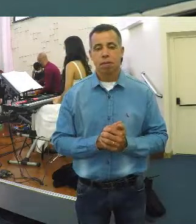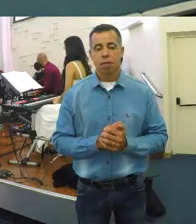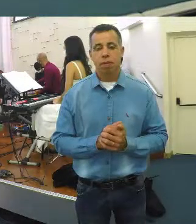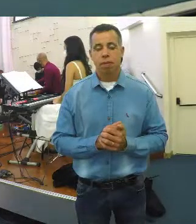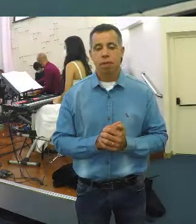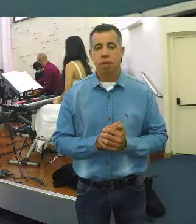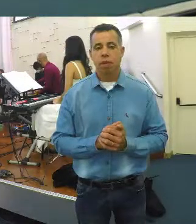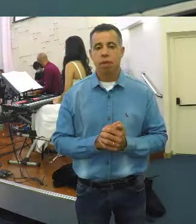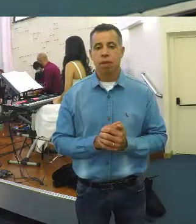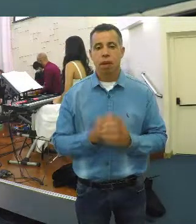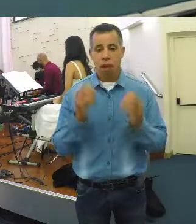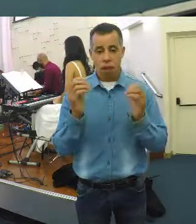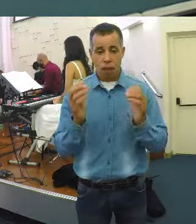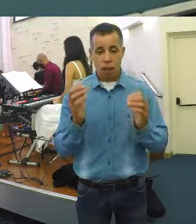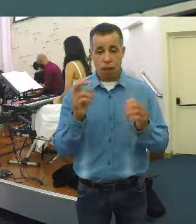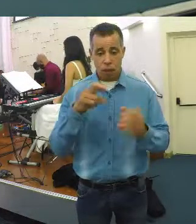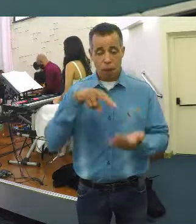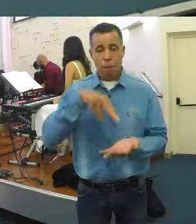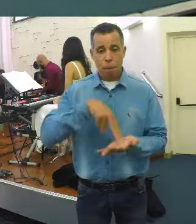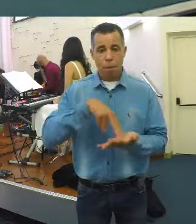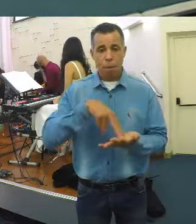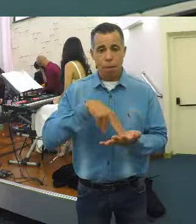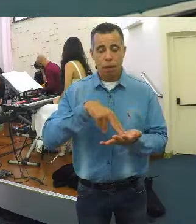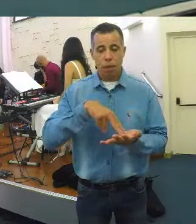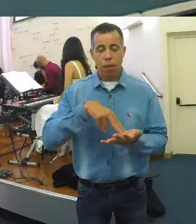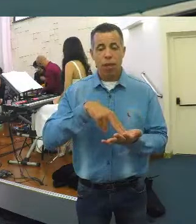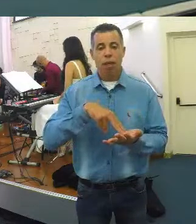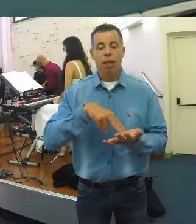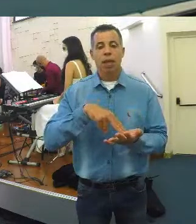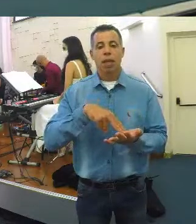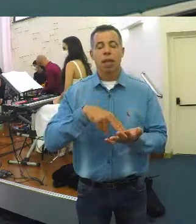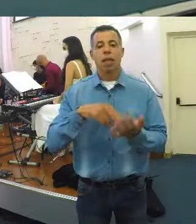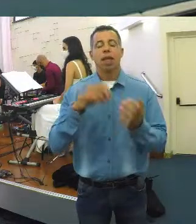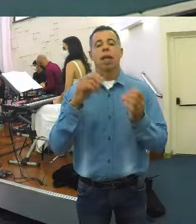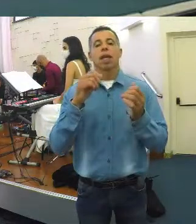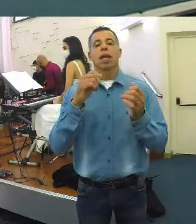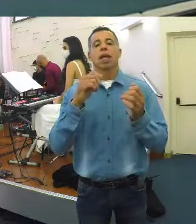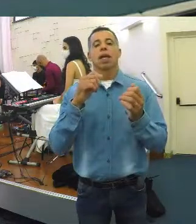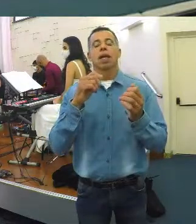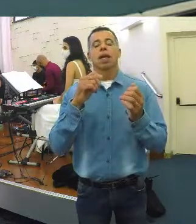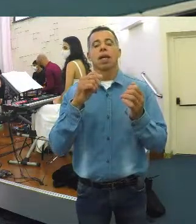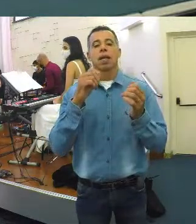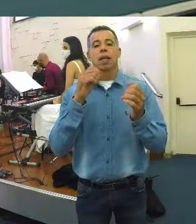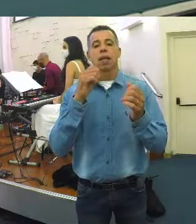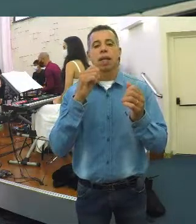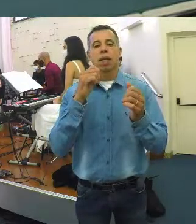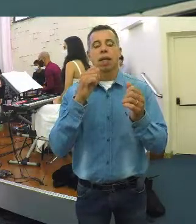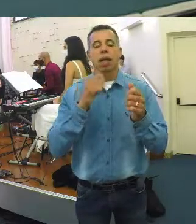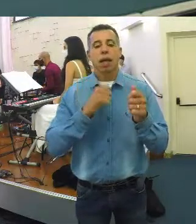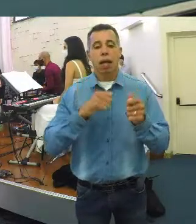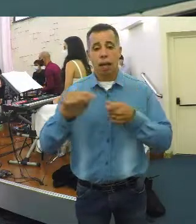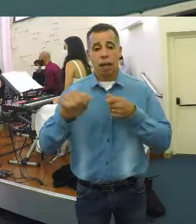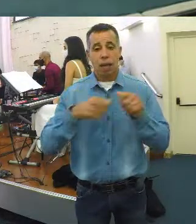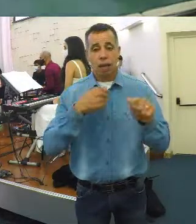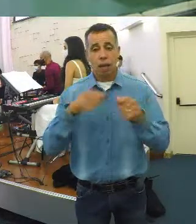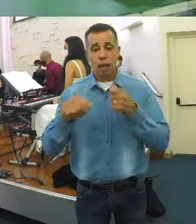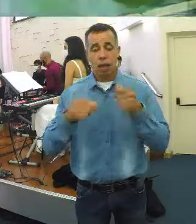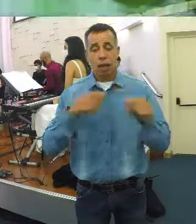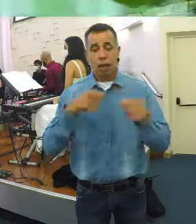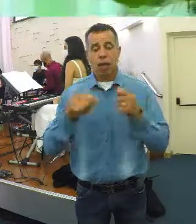Meus irmãos, queiram ficar em pé para a leitura da palavra do Senhor? Em Atos capítulo 13, nós leremos os